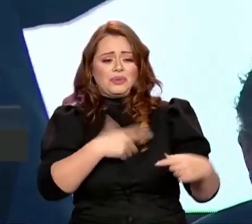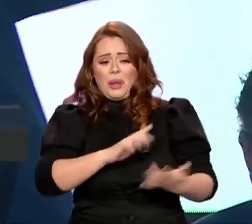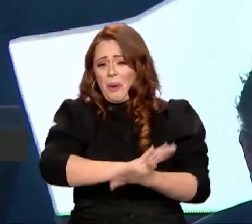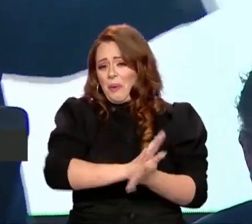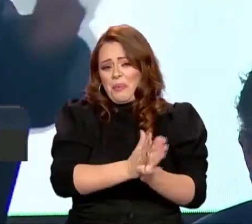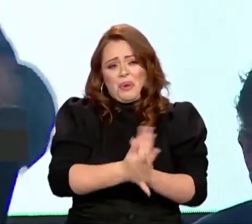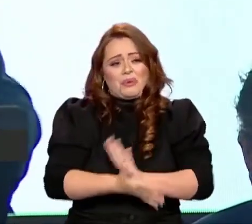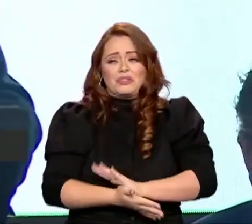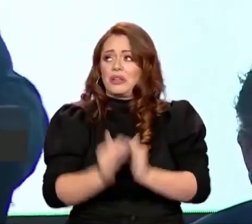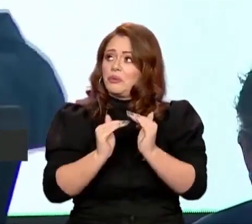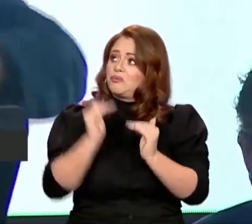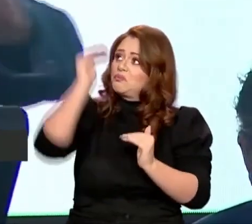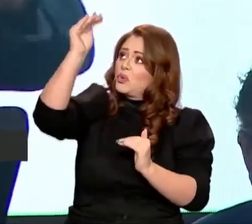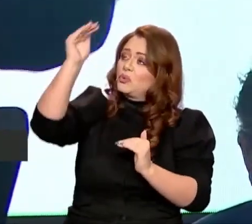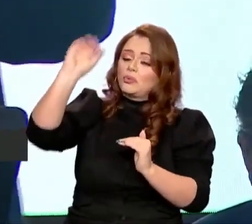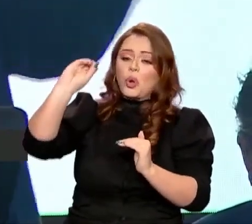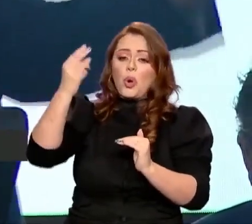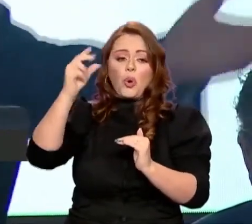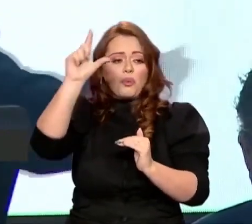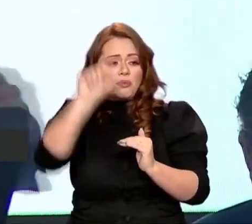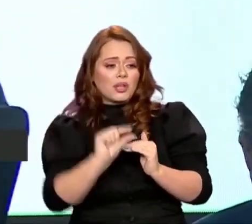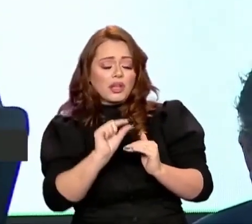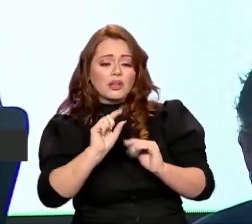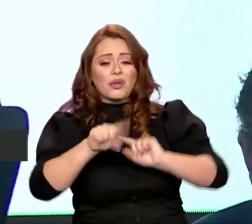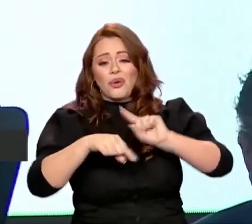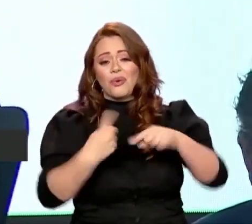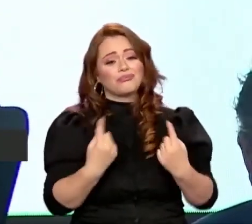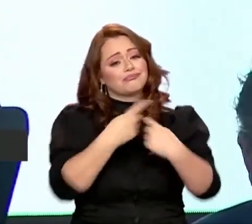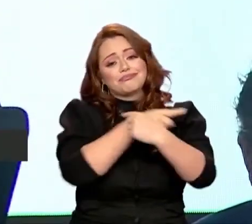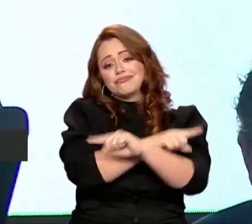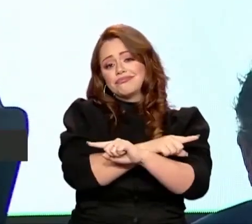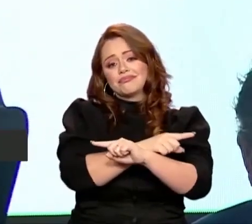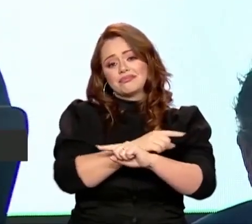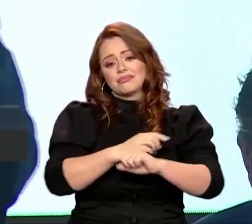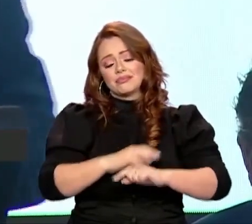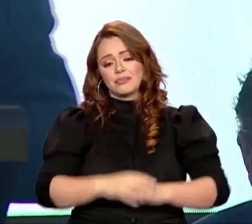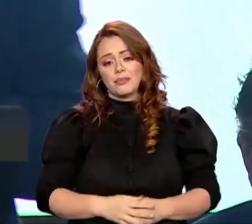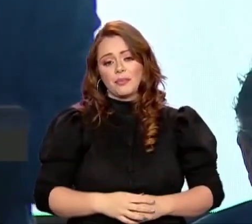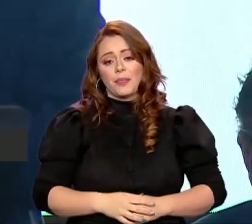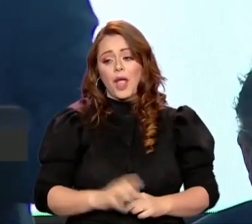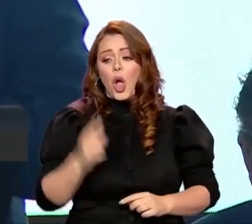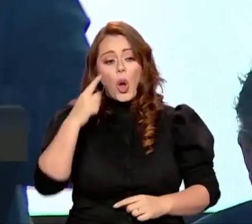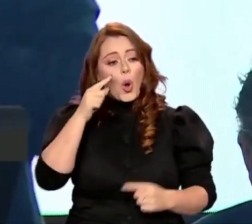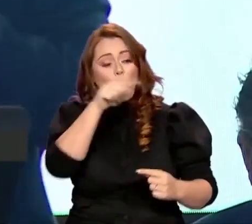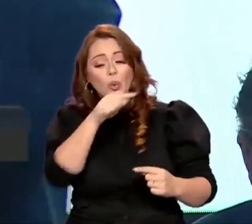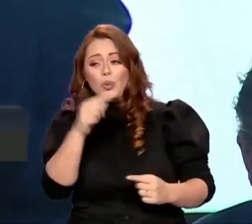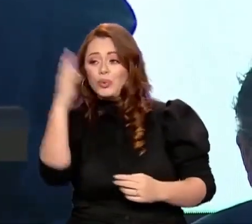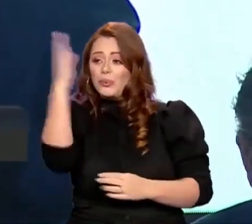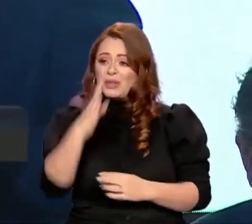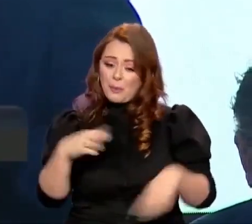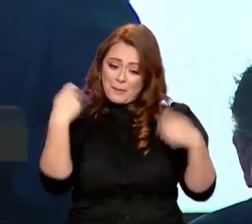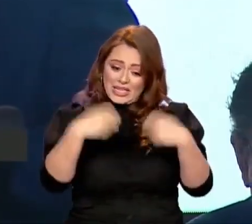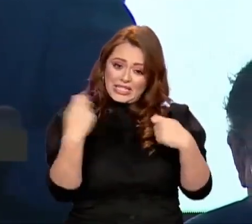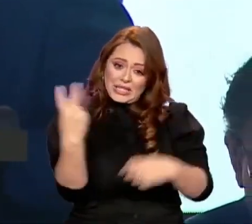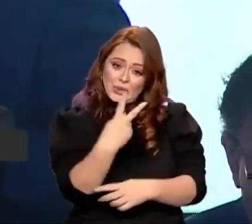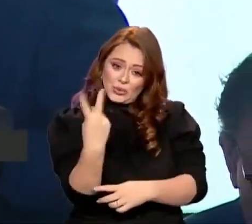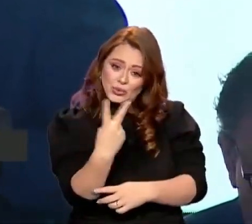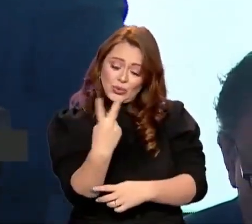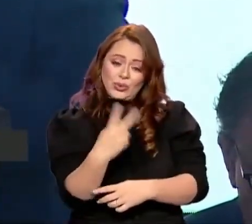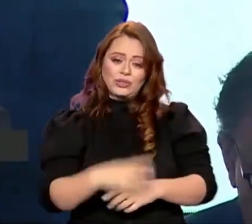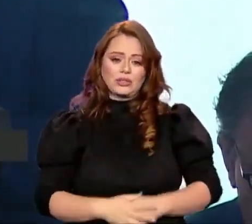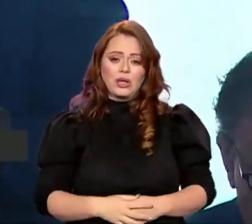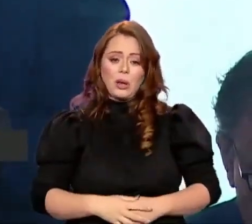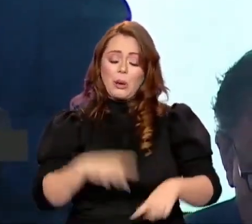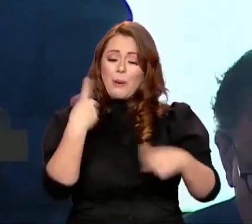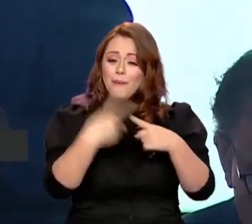preconceito do grande contra o pequeno ou do pequeno contra o grande. Ora, o Brasil precisa dos dois,